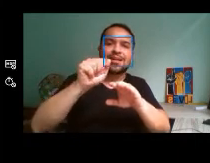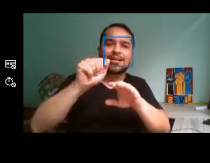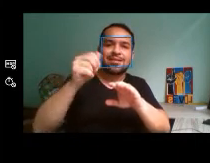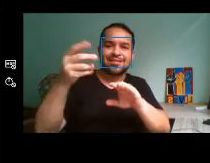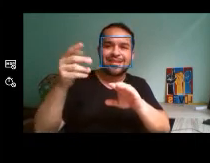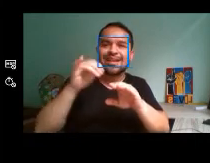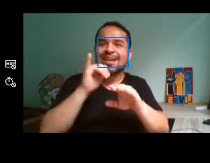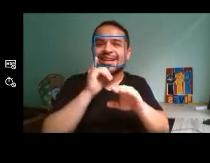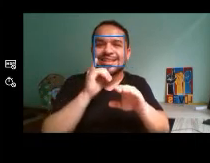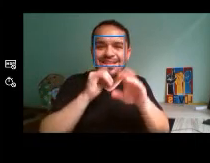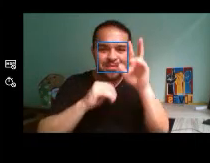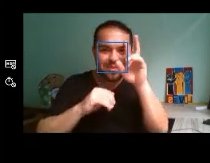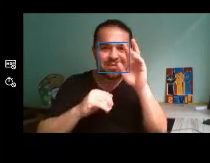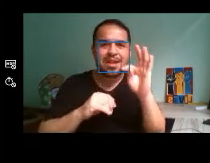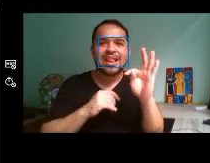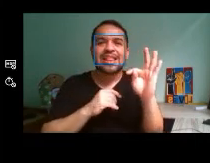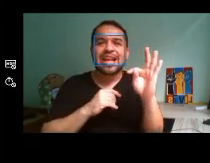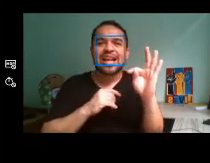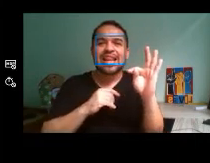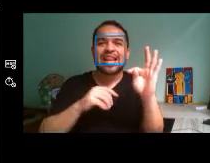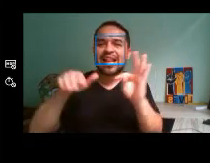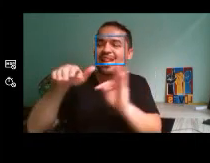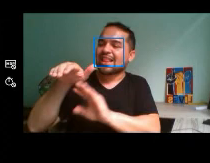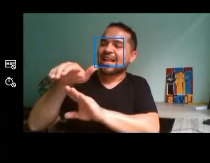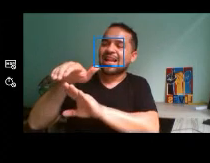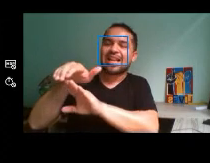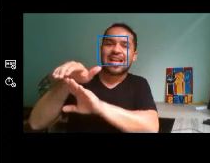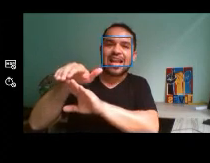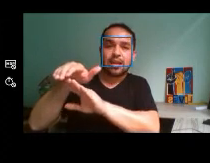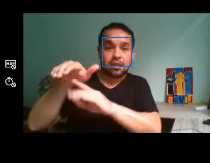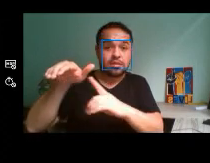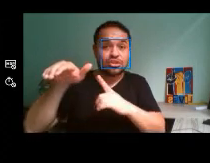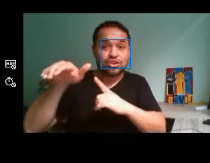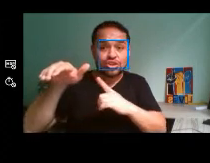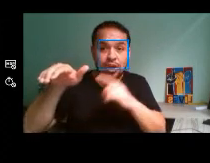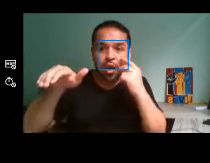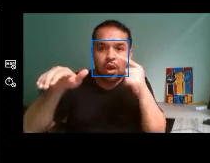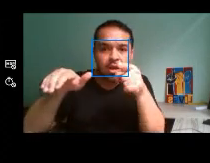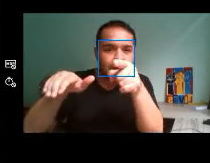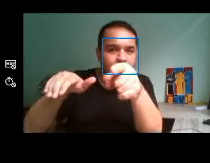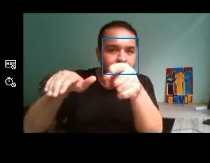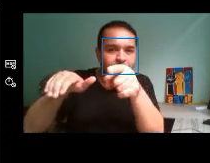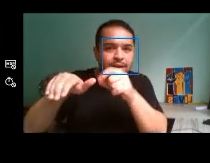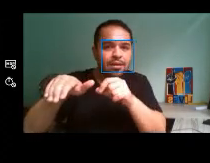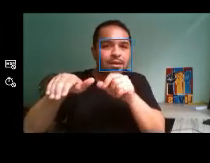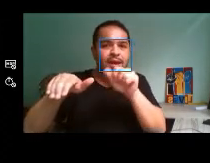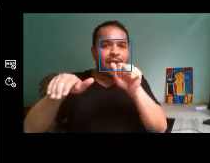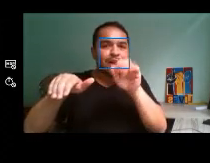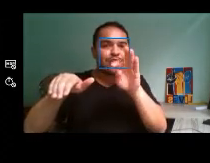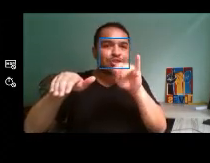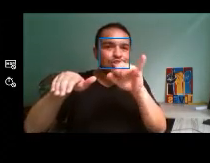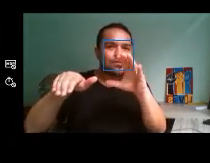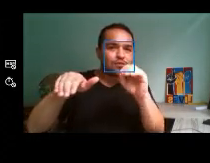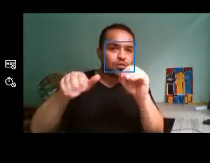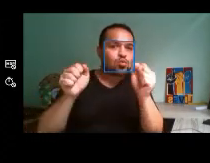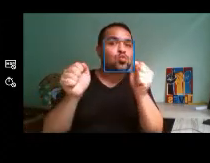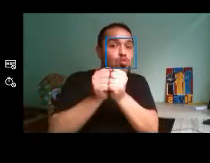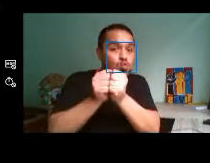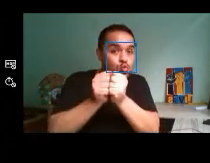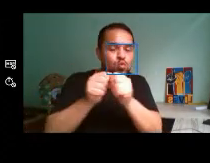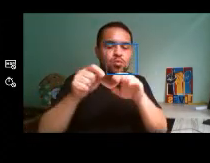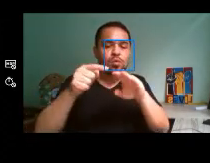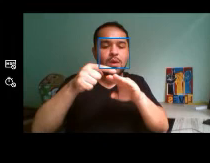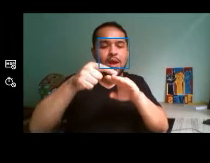uma parte tocando? Nesse caso da língua, que é o articulador ativo, lembram do T, por exemplo? Aqui, ó,